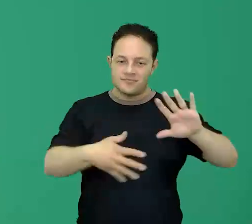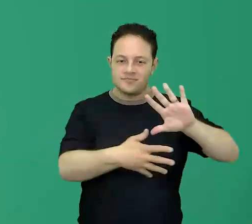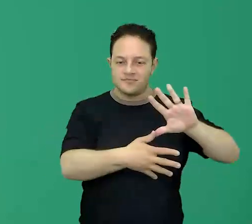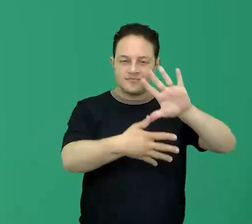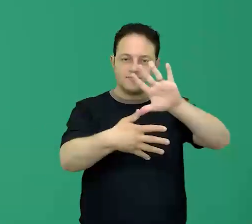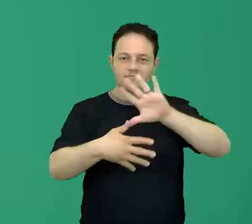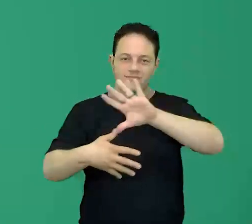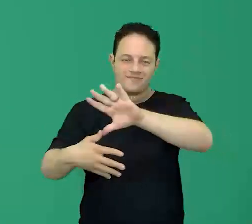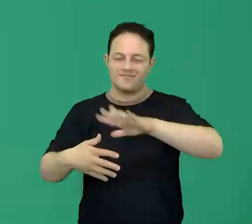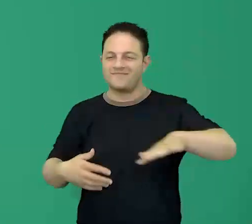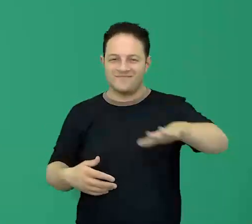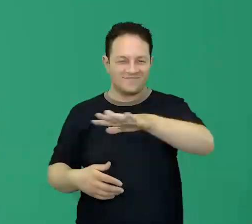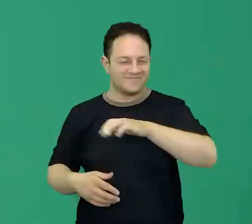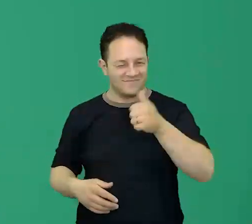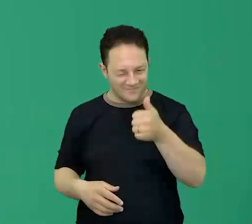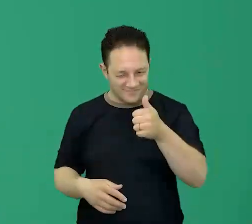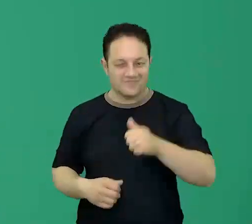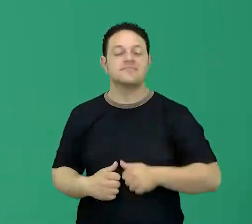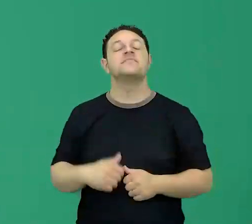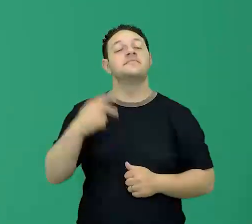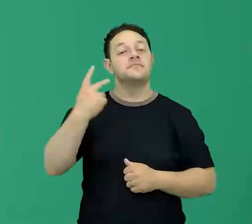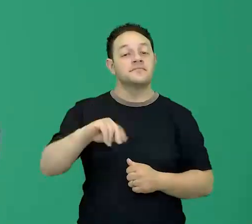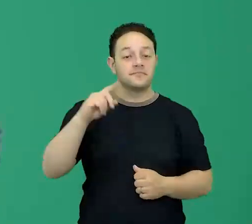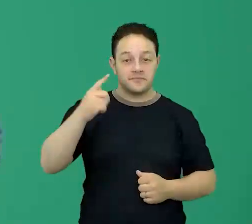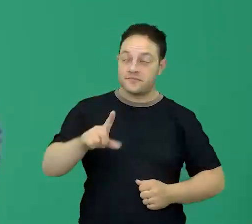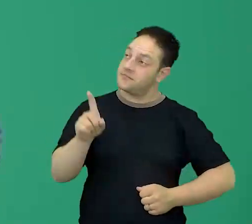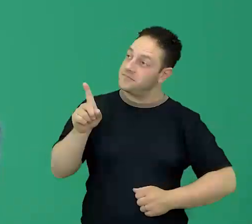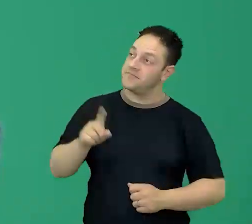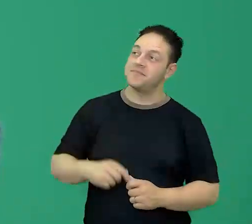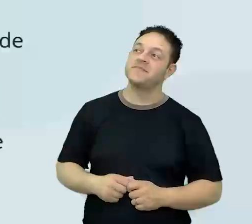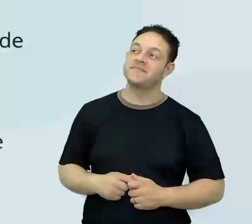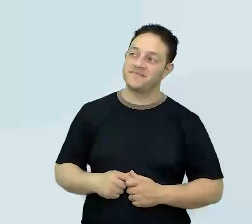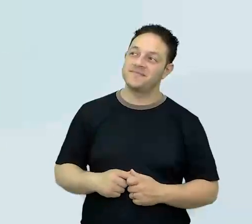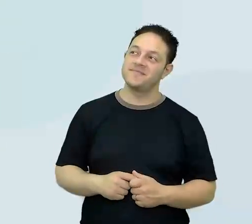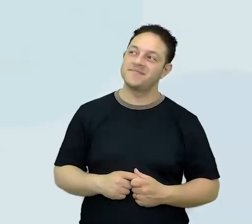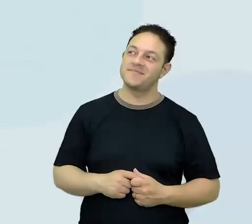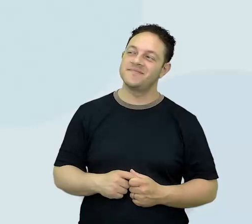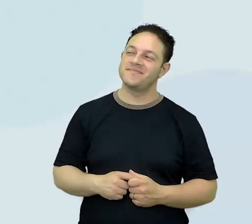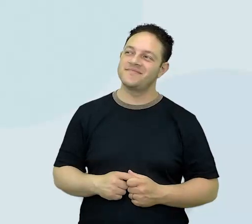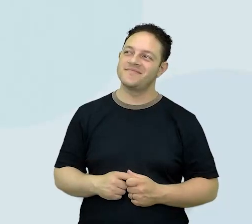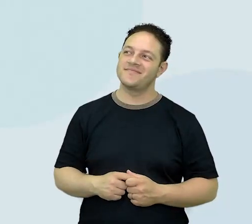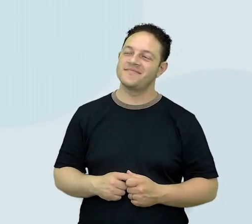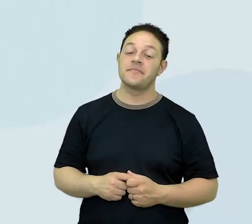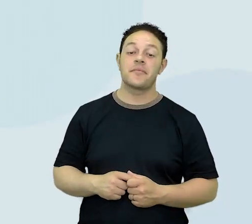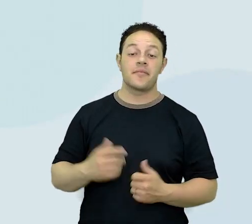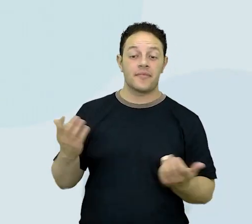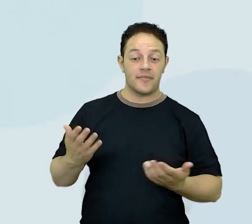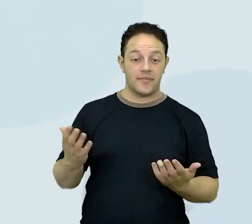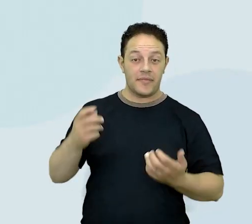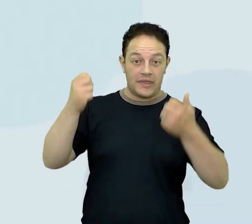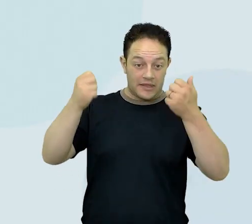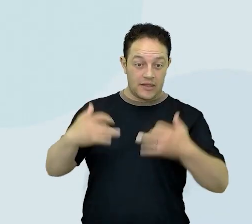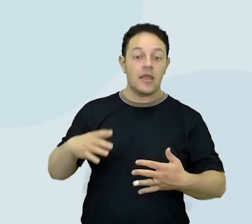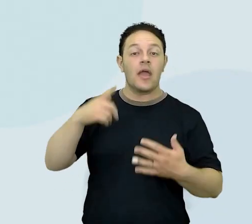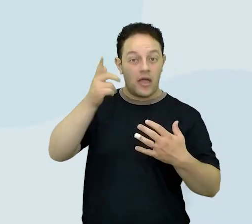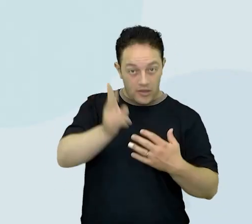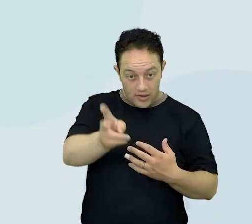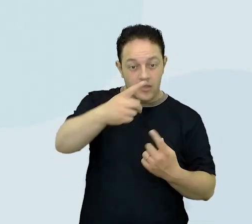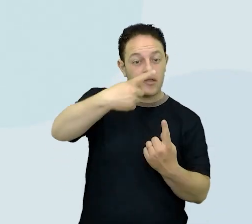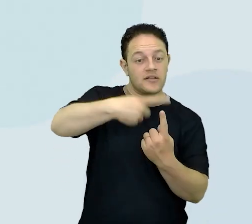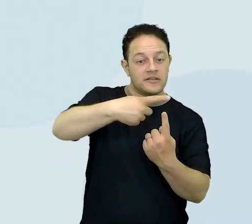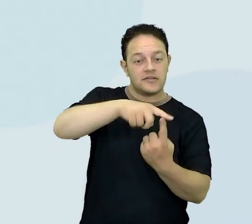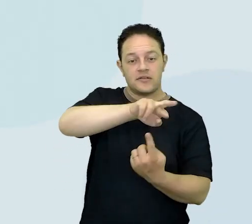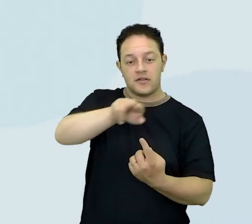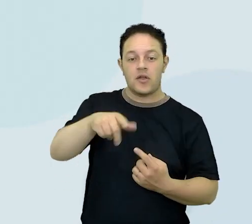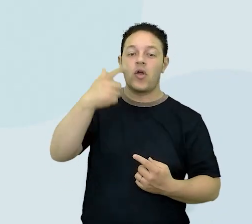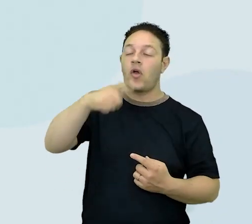de determinadas áreas. Tudo bem? Vamos lá para a nossa tela mais uma vez. Bora lá! Bem, falando ainda sobre os tipos de